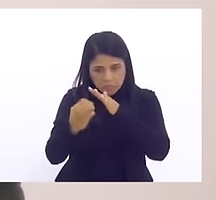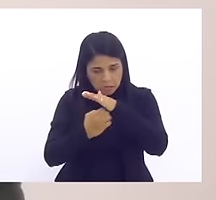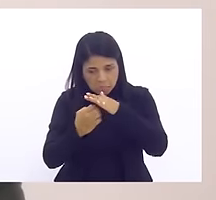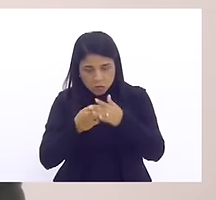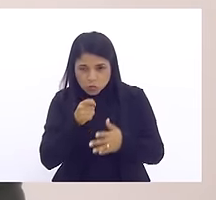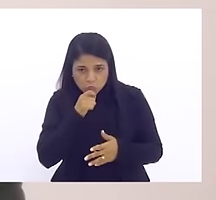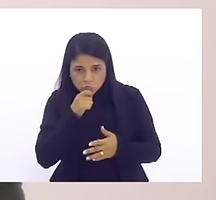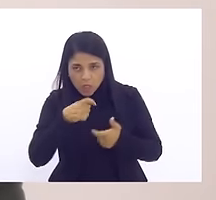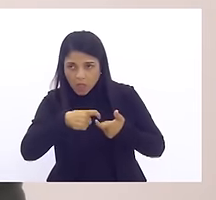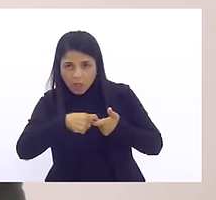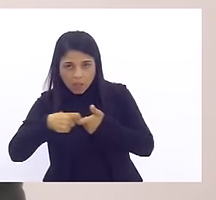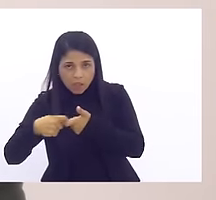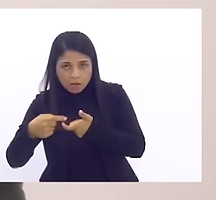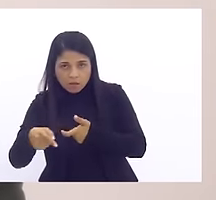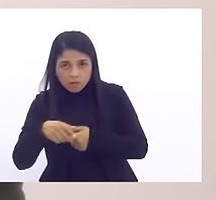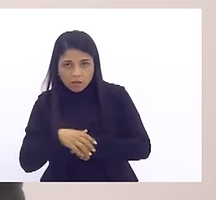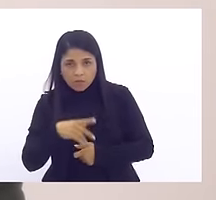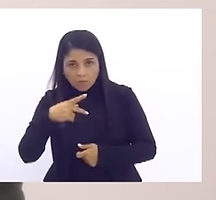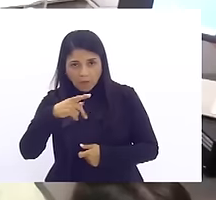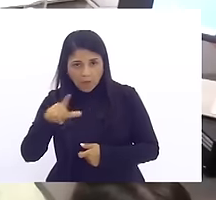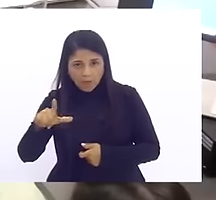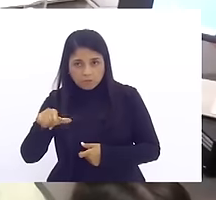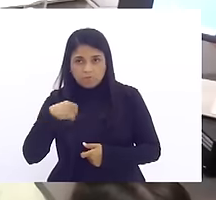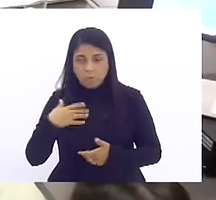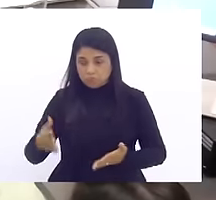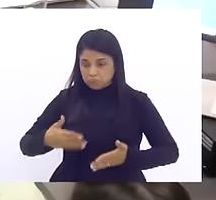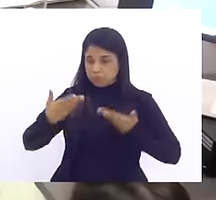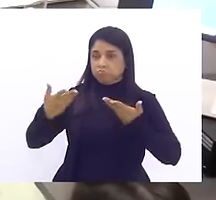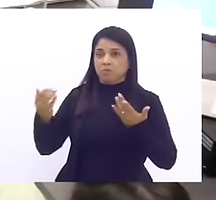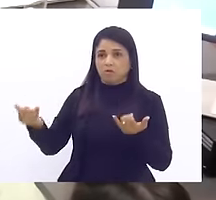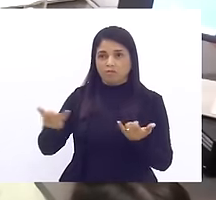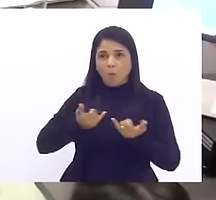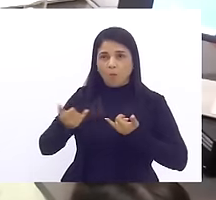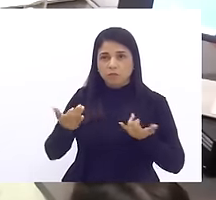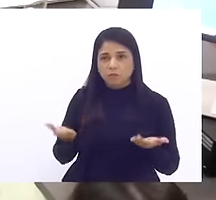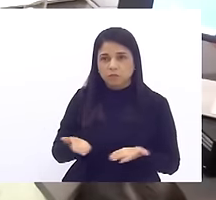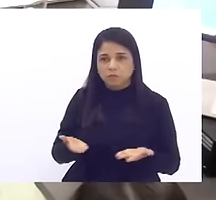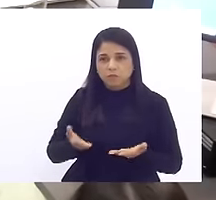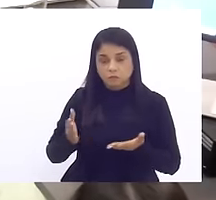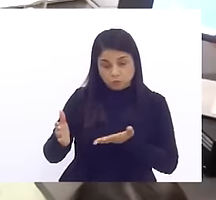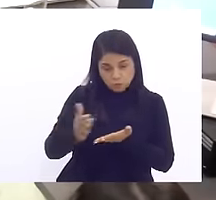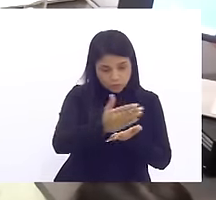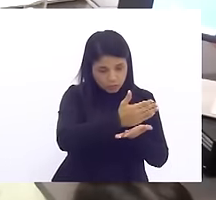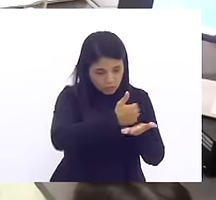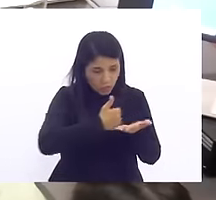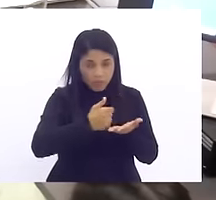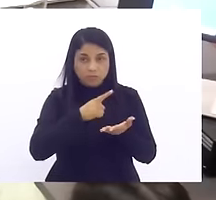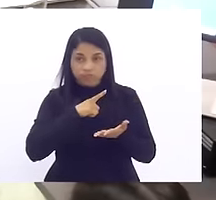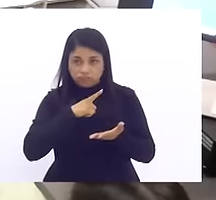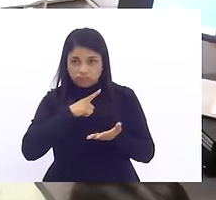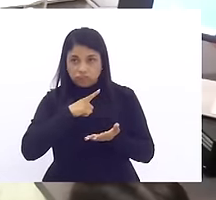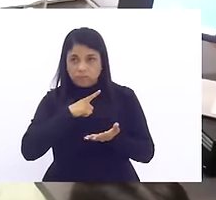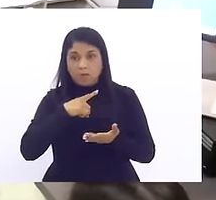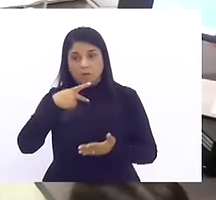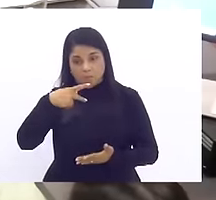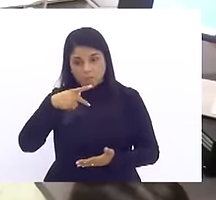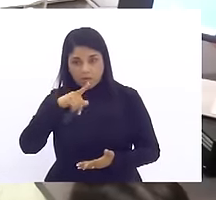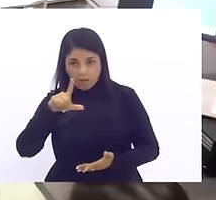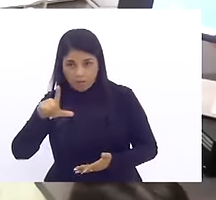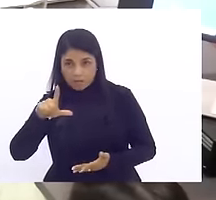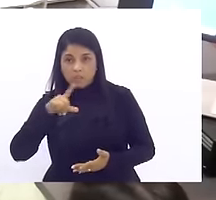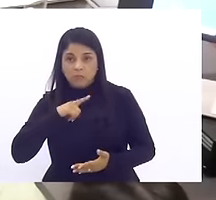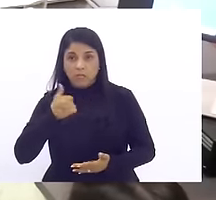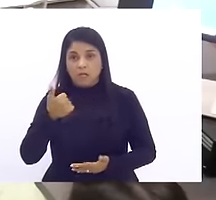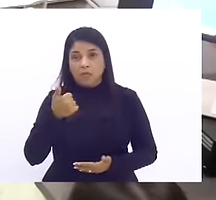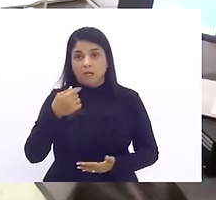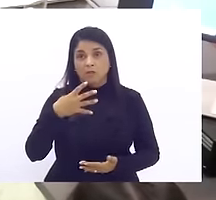reboque eu fui surpreendido com essa informação nesse momento porque o dado que nós temos é que a PL possui